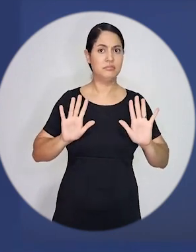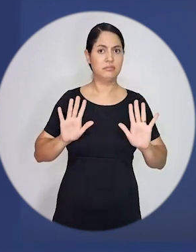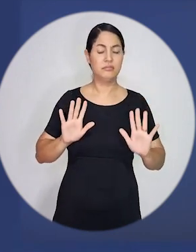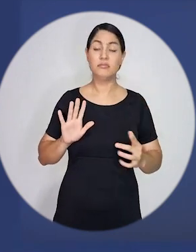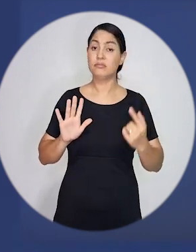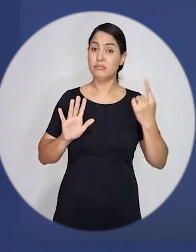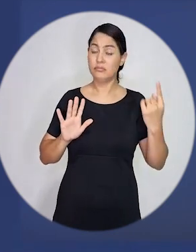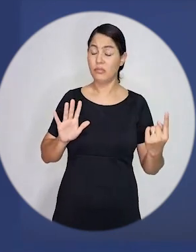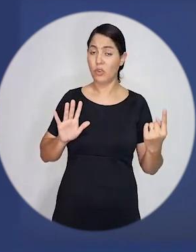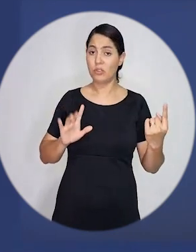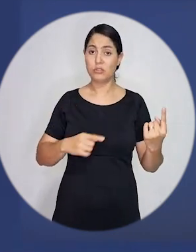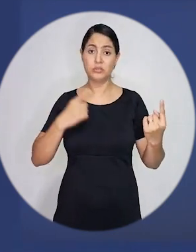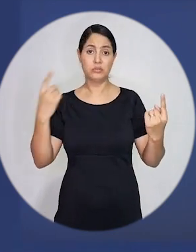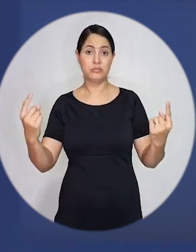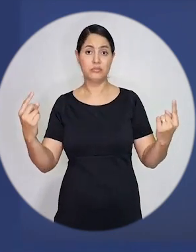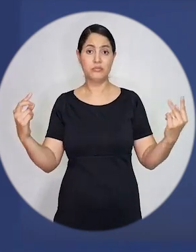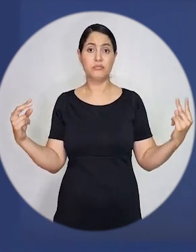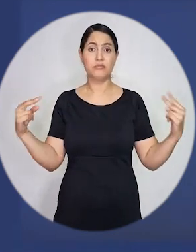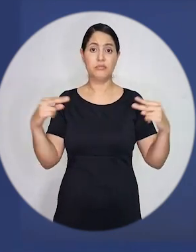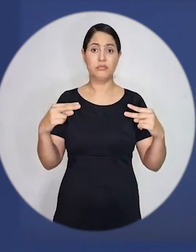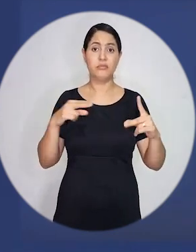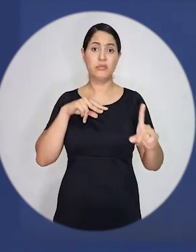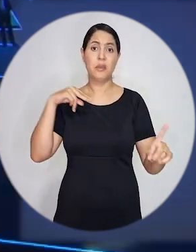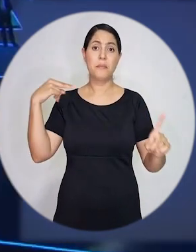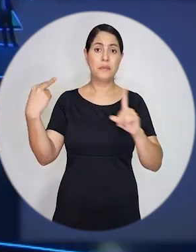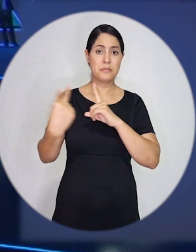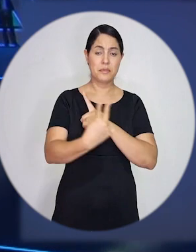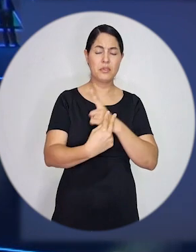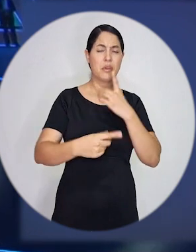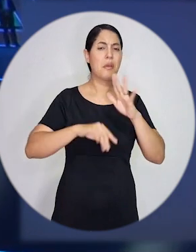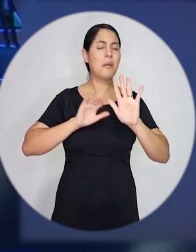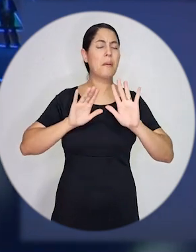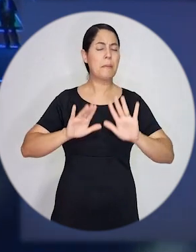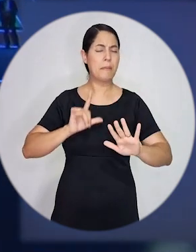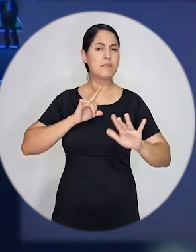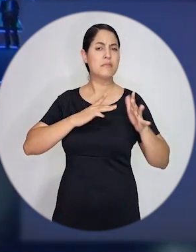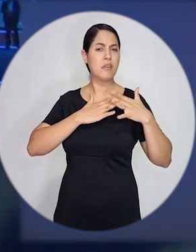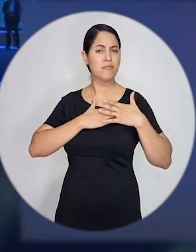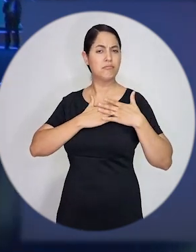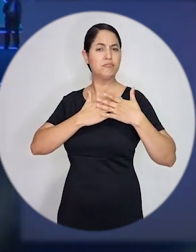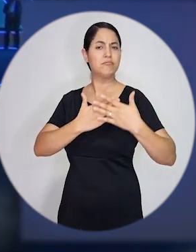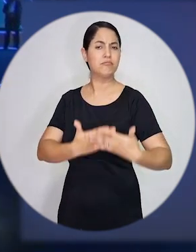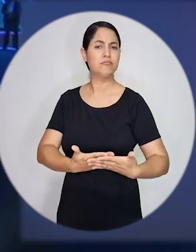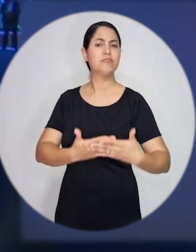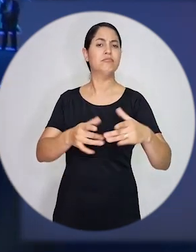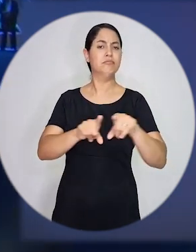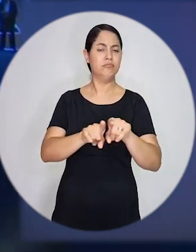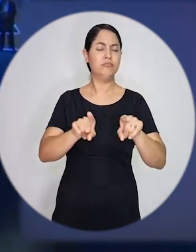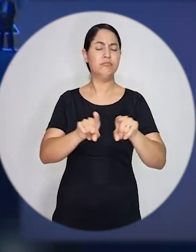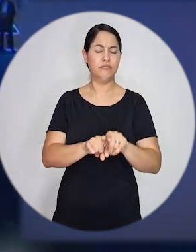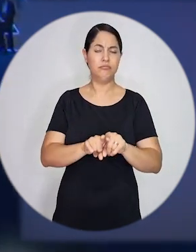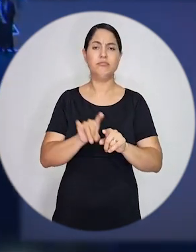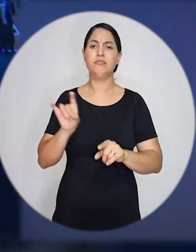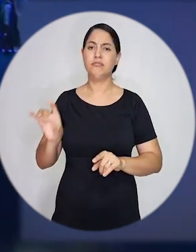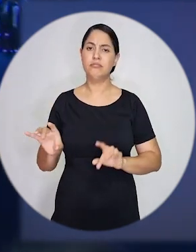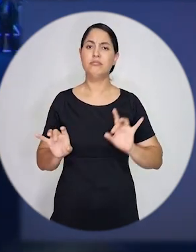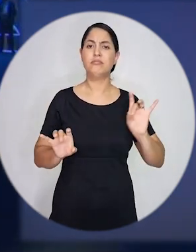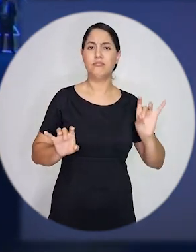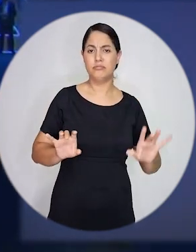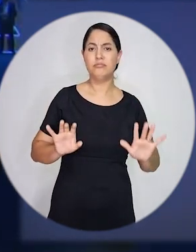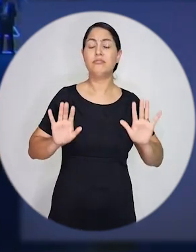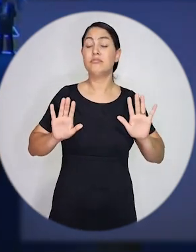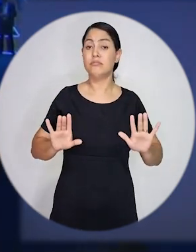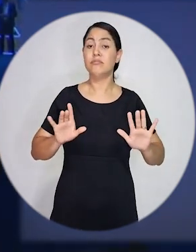diferentes. Um olhar para o outro. Além da generosidade e da alteridade que lhes